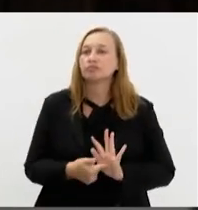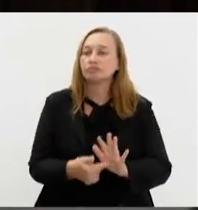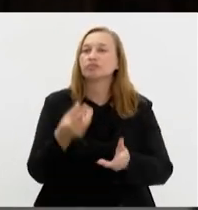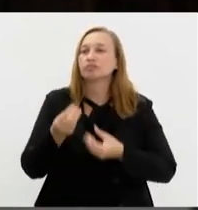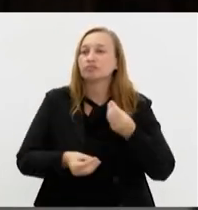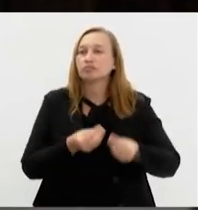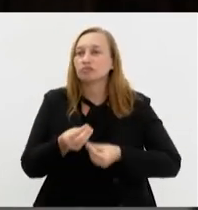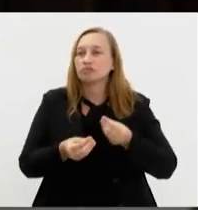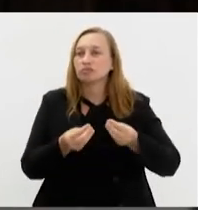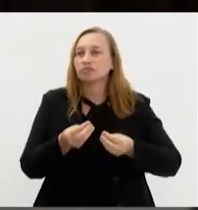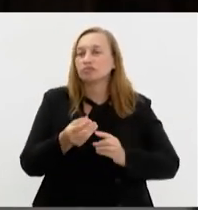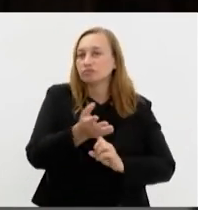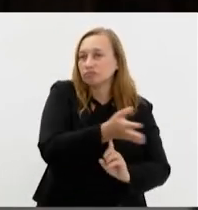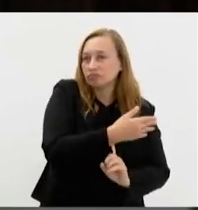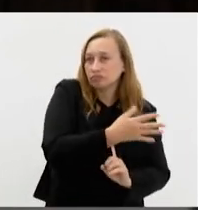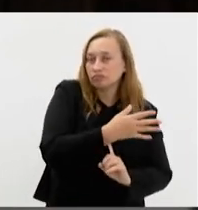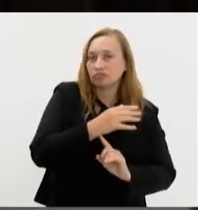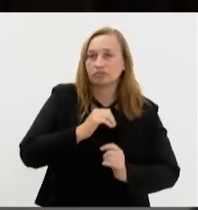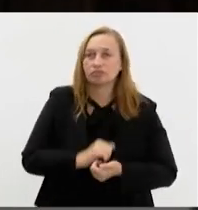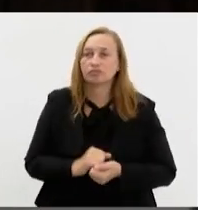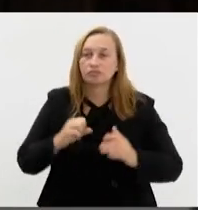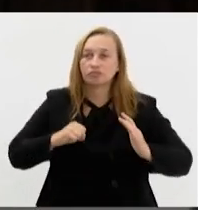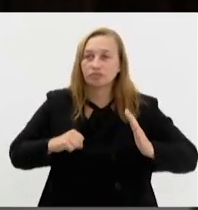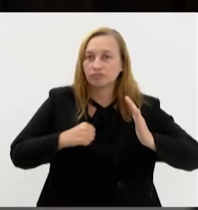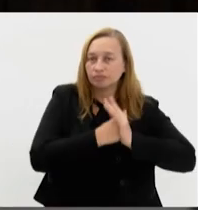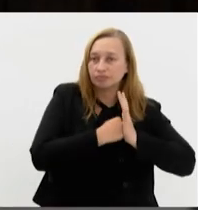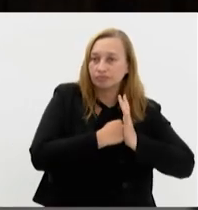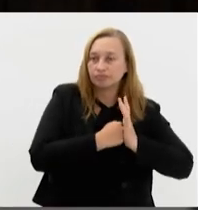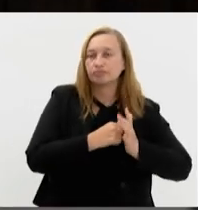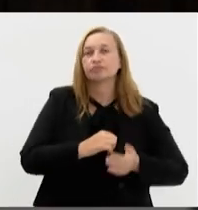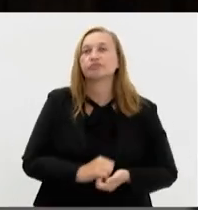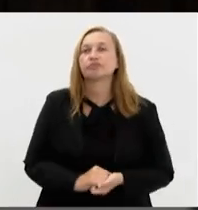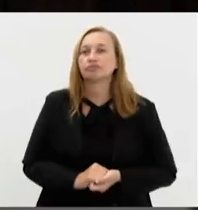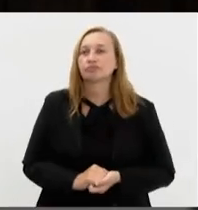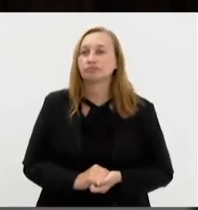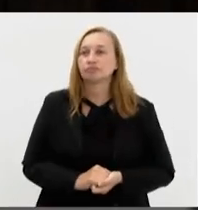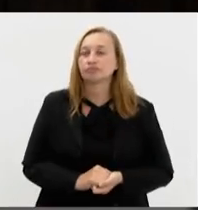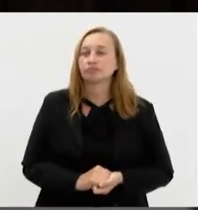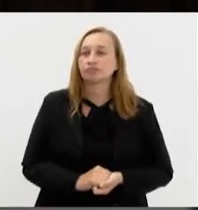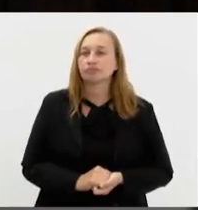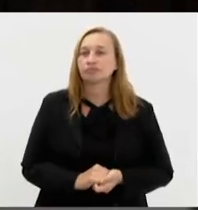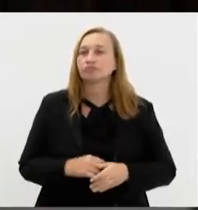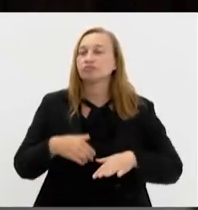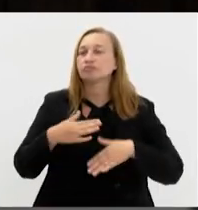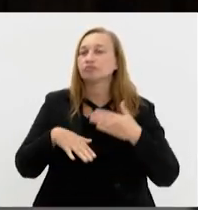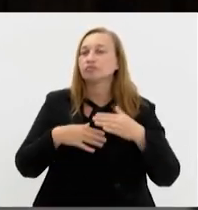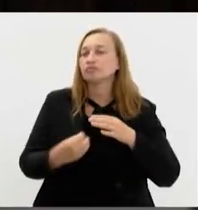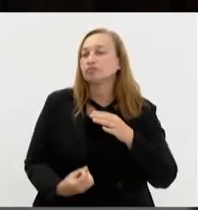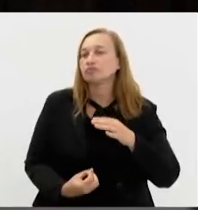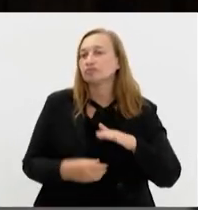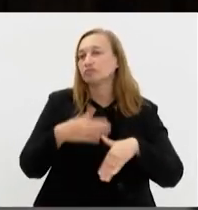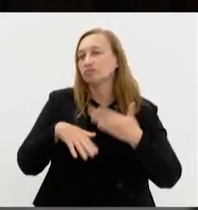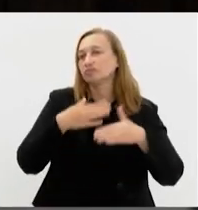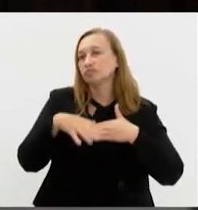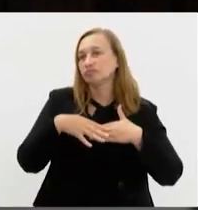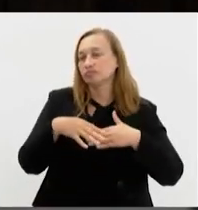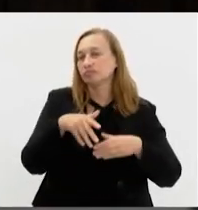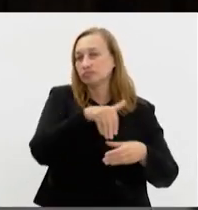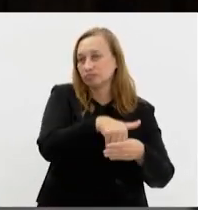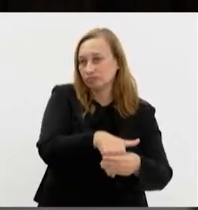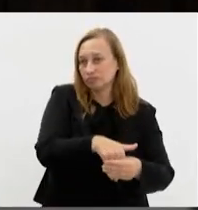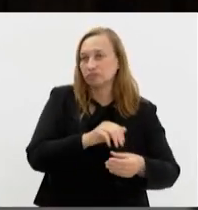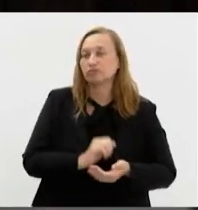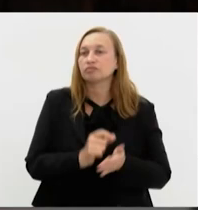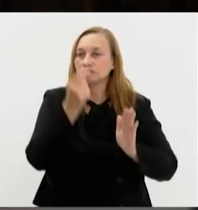tecnologias disruptivas atualmente impactam de modo significativo Sobretudo o processo eleitoral e eu me refiro aqui a